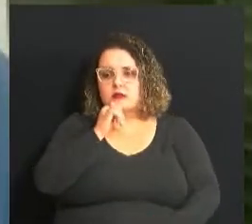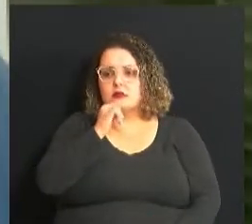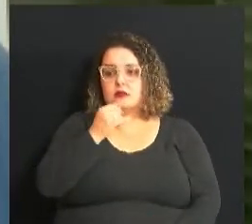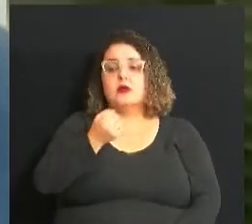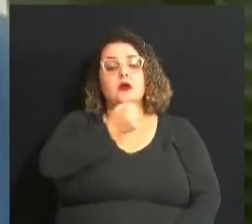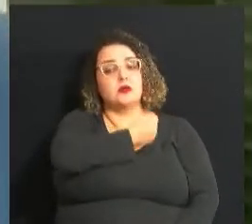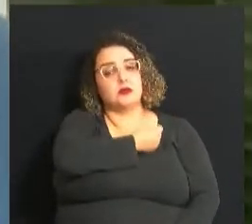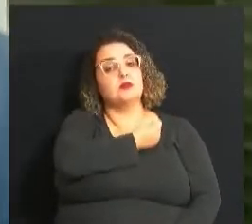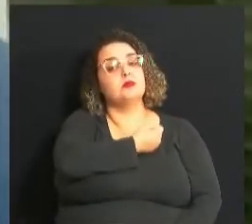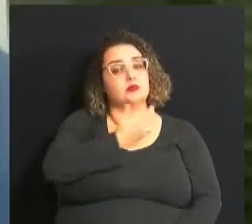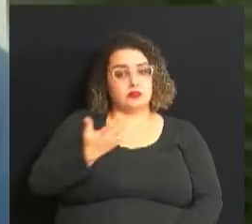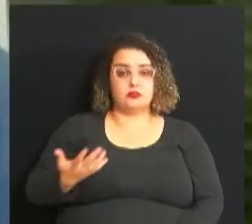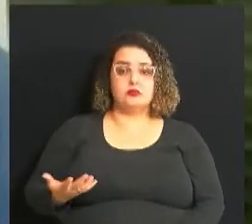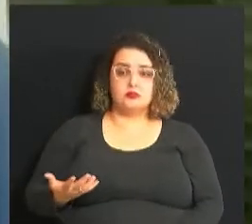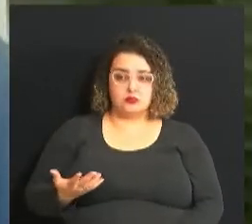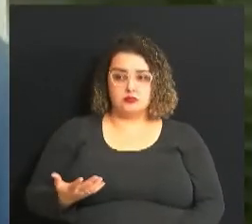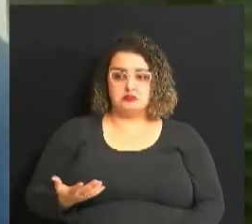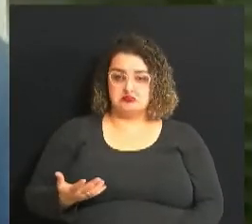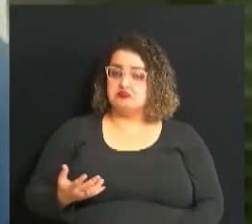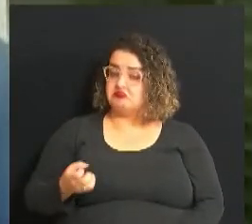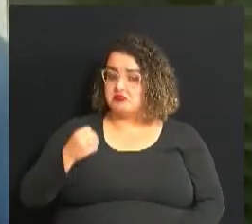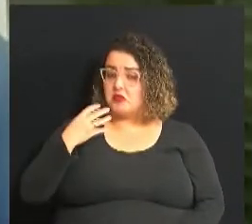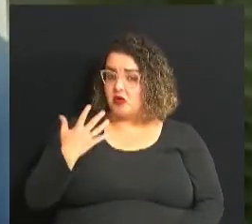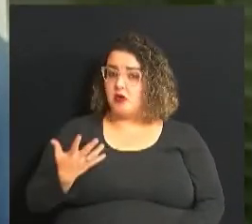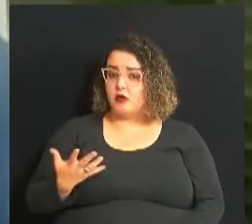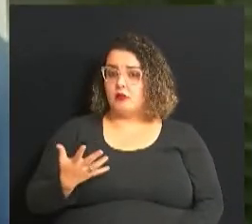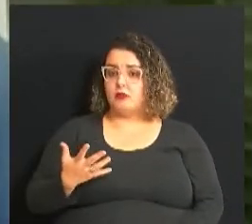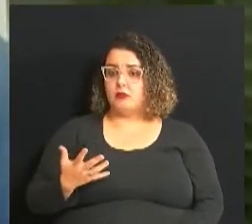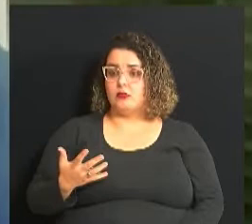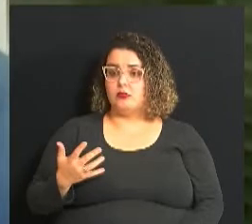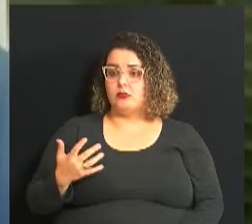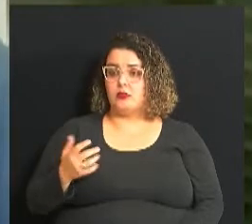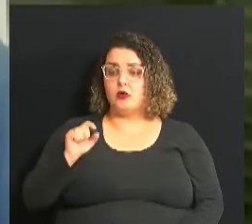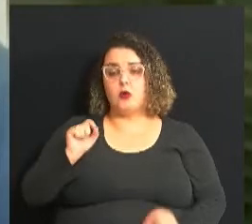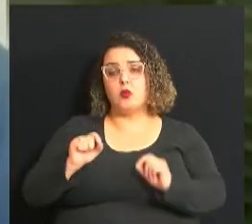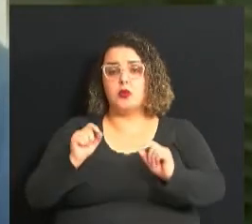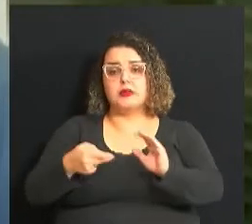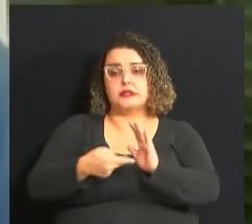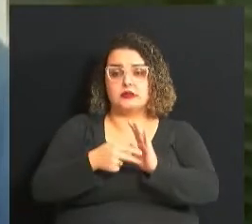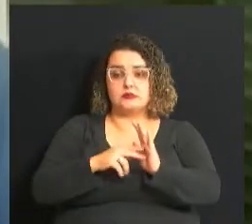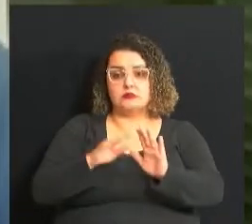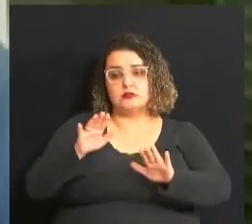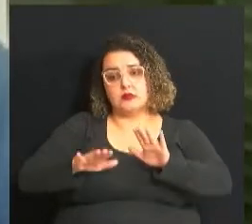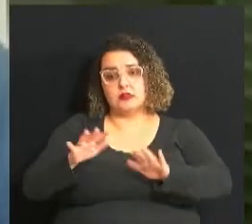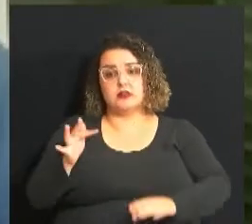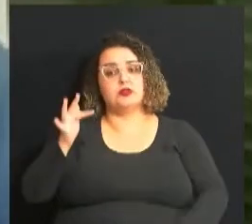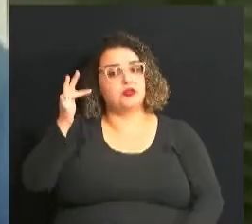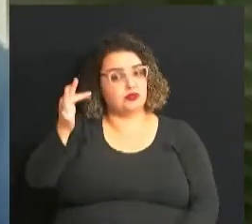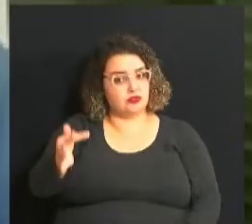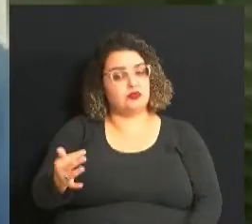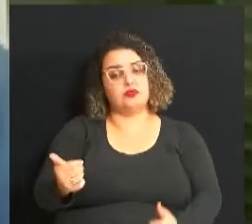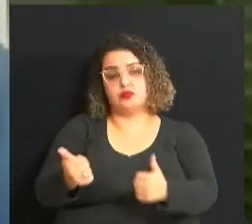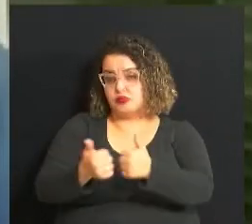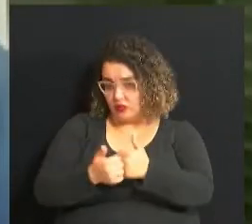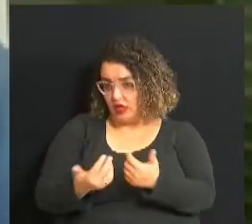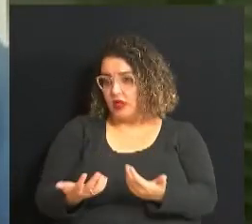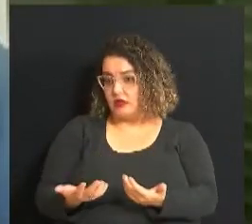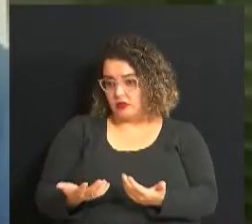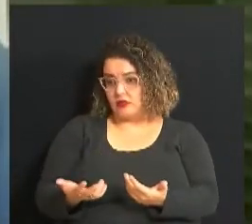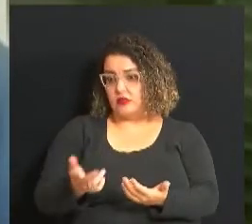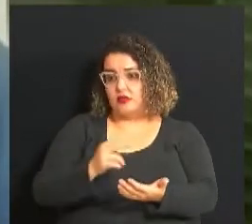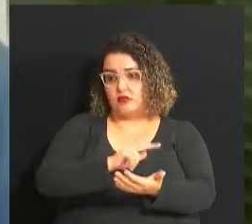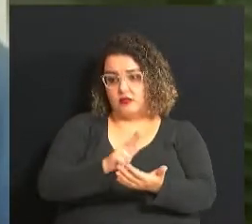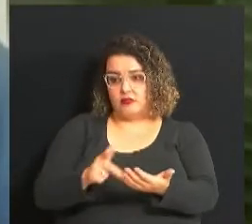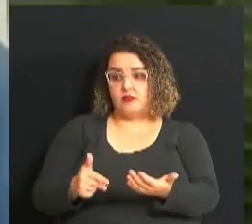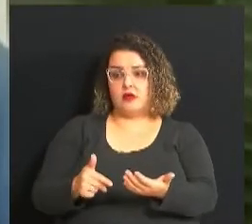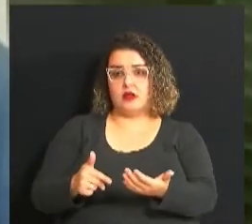bastante promissor. Ou seja, talvez no futuro bem próximo, formaremos vários médicos